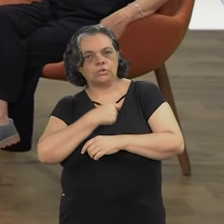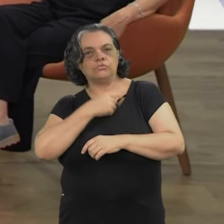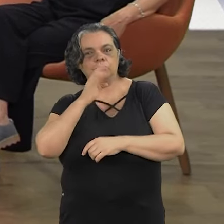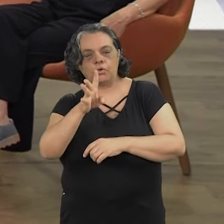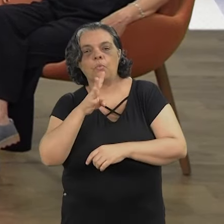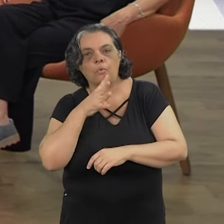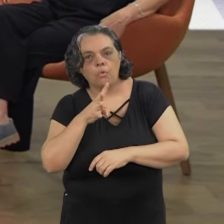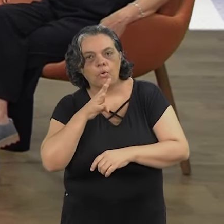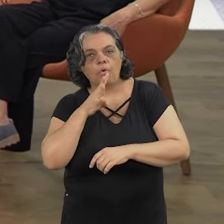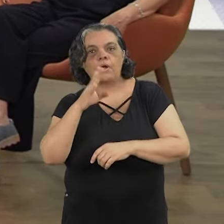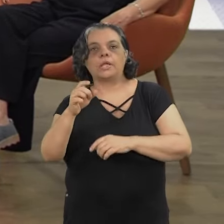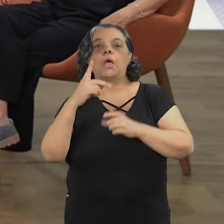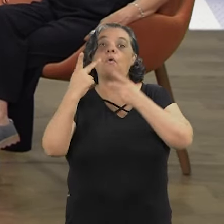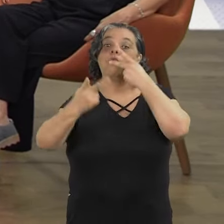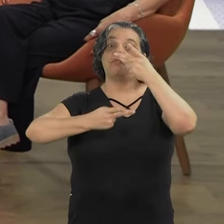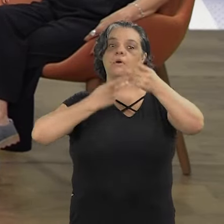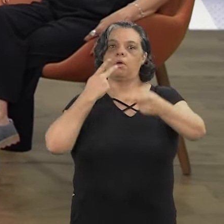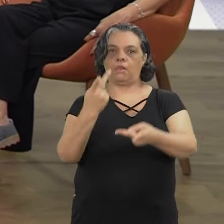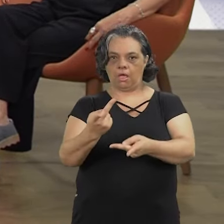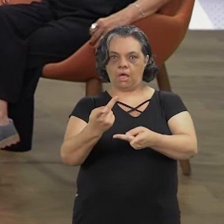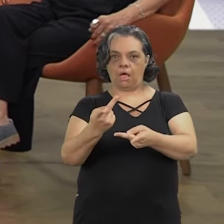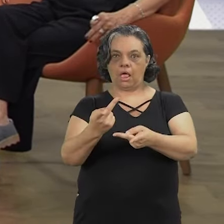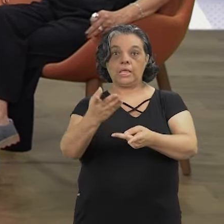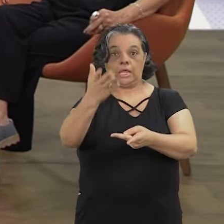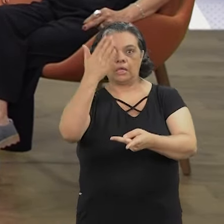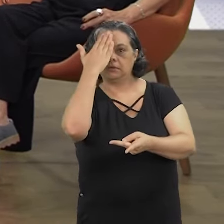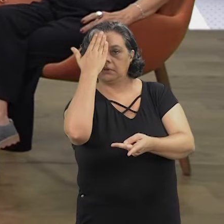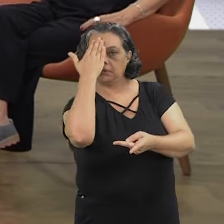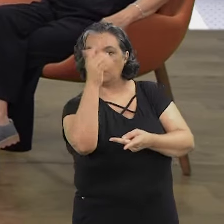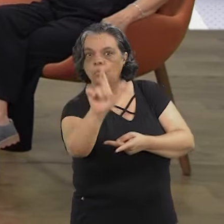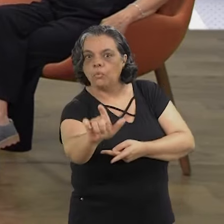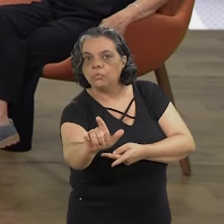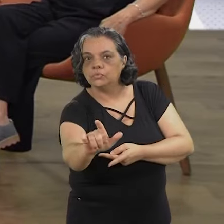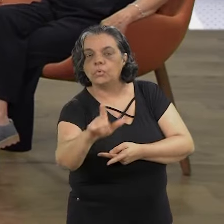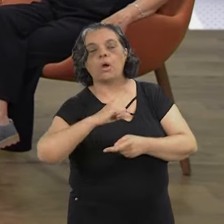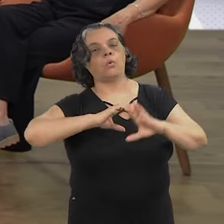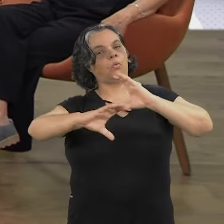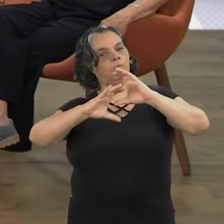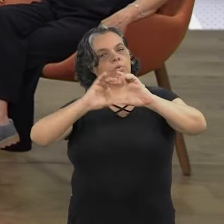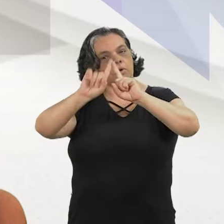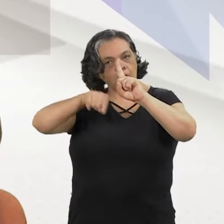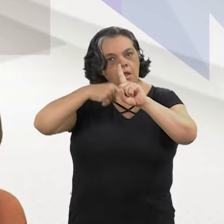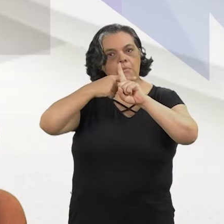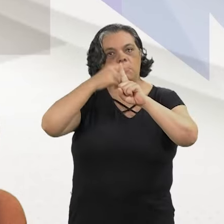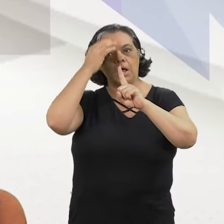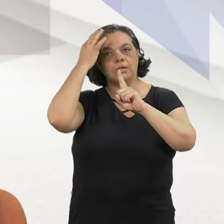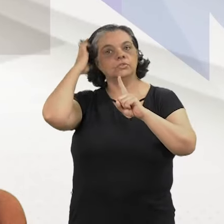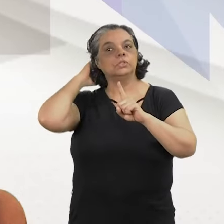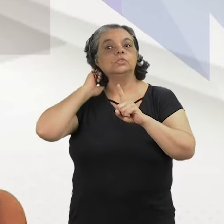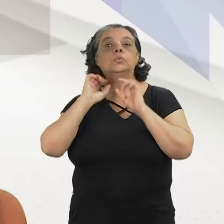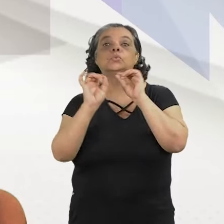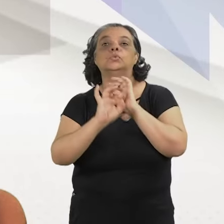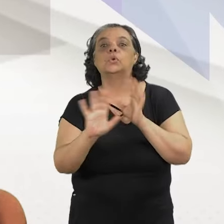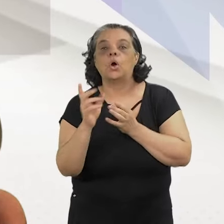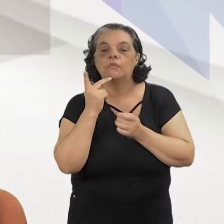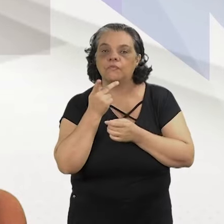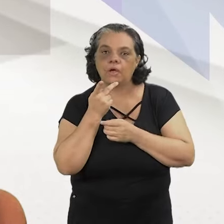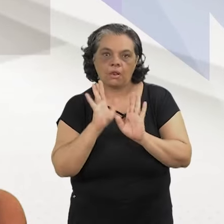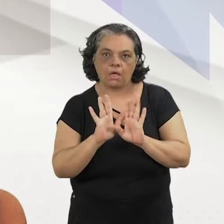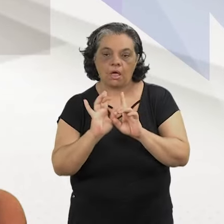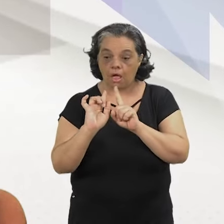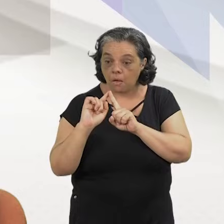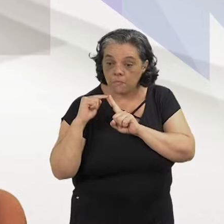todo mundo já conhece né que é o falar e ser entendido a comunicação é muito mais do do que o falar né